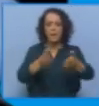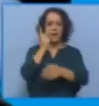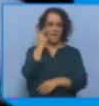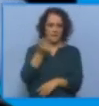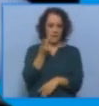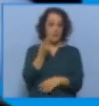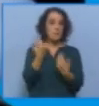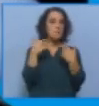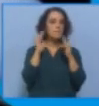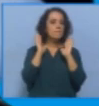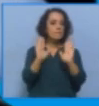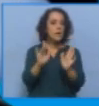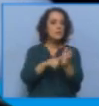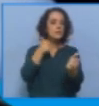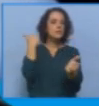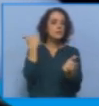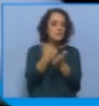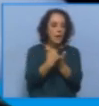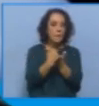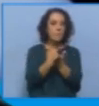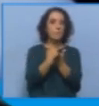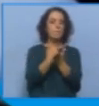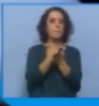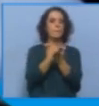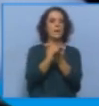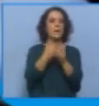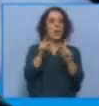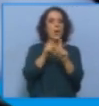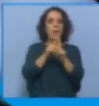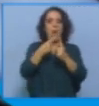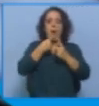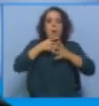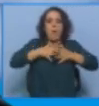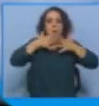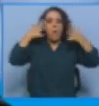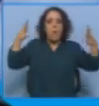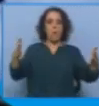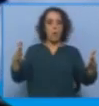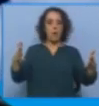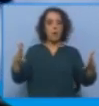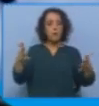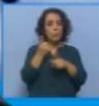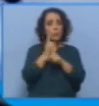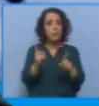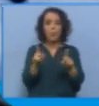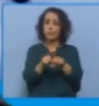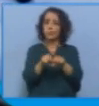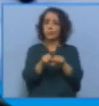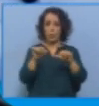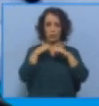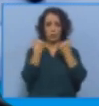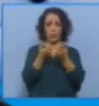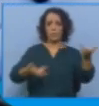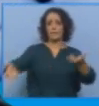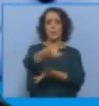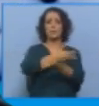mas sempre com a medida cheia a transbordar. Porque também nas relações sociais, não vou